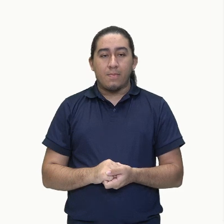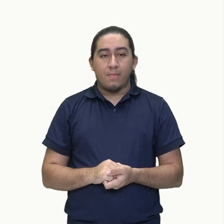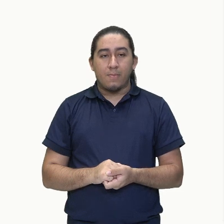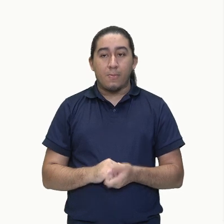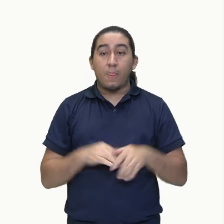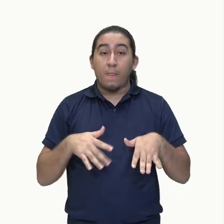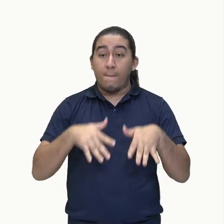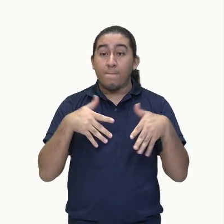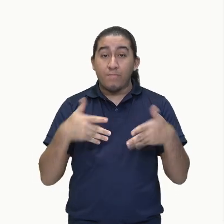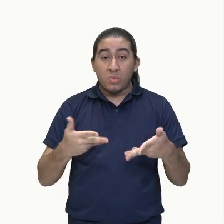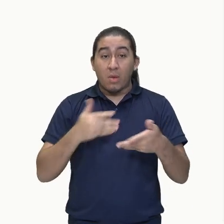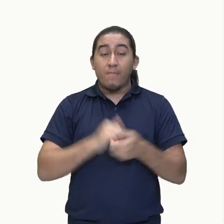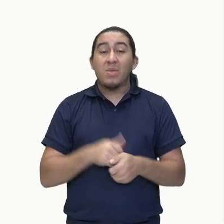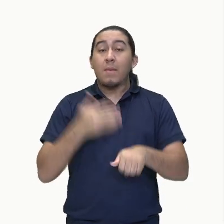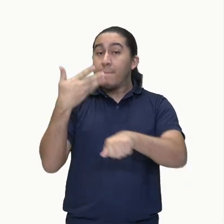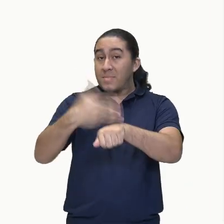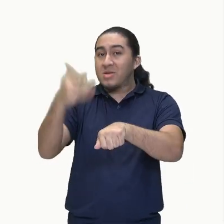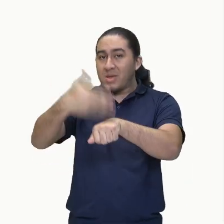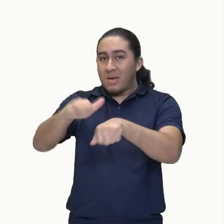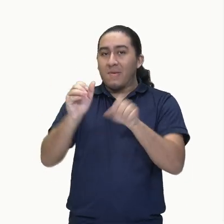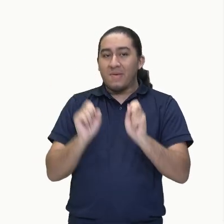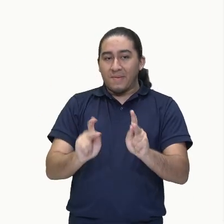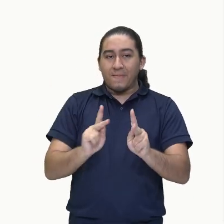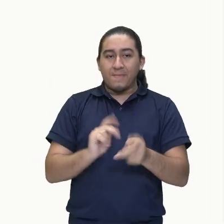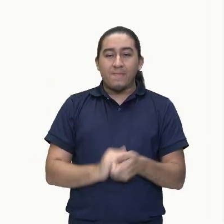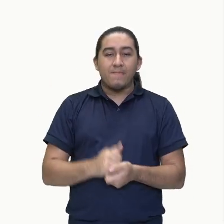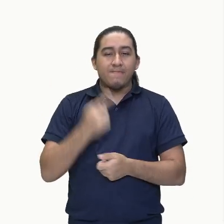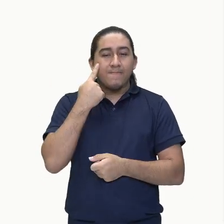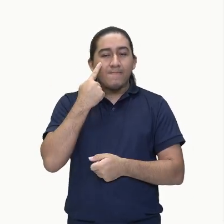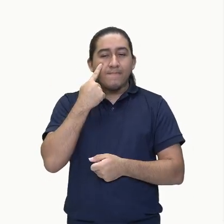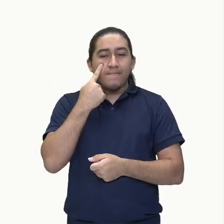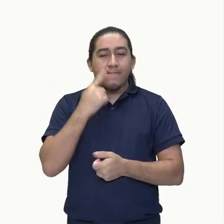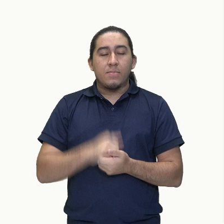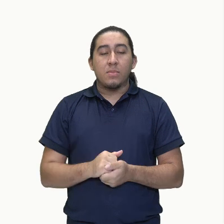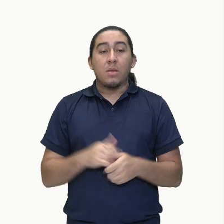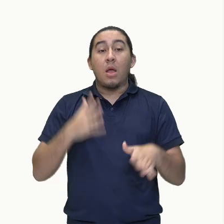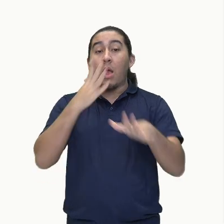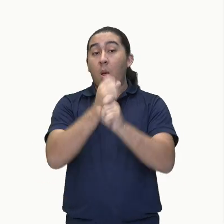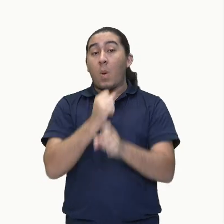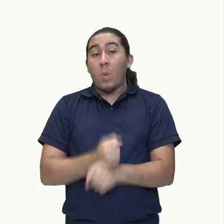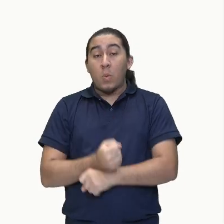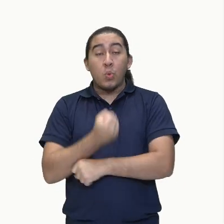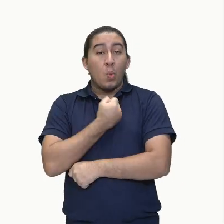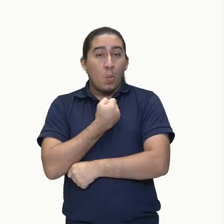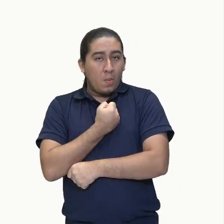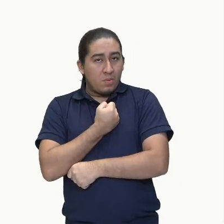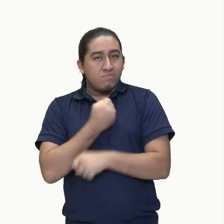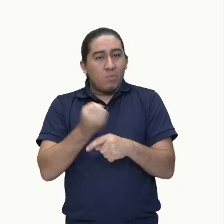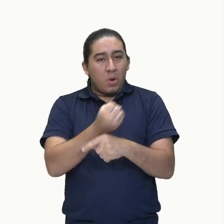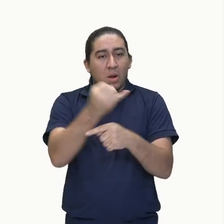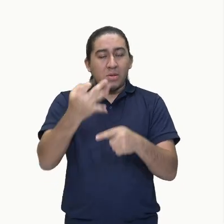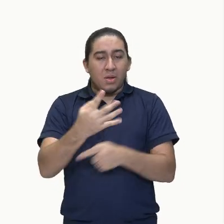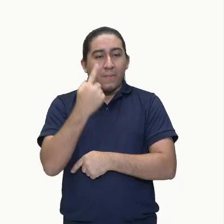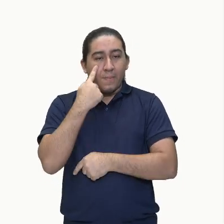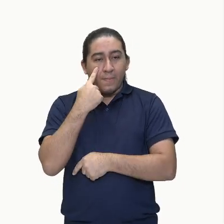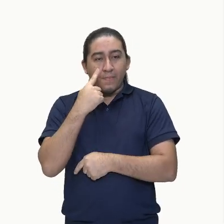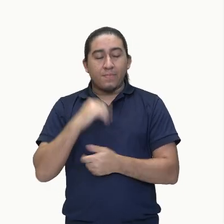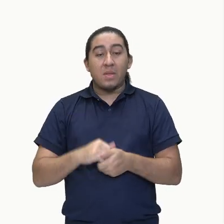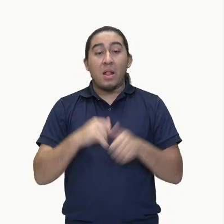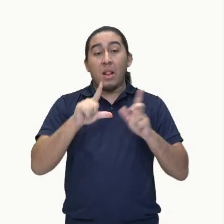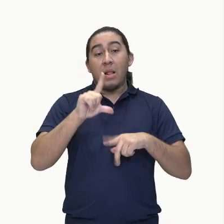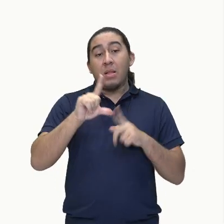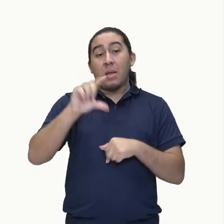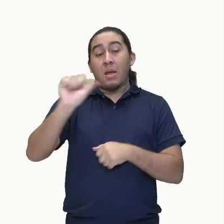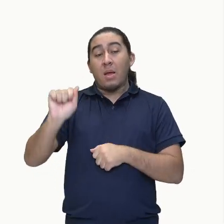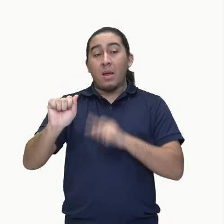Então vamos aqui treinar, né? Ó, temos aqui, calcule os valores das potências. Letra A, 3.